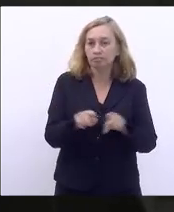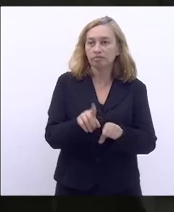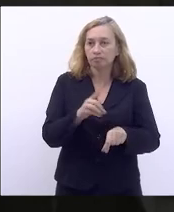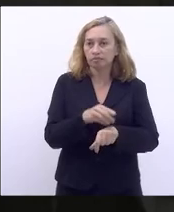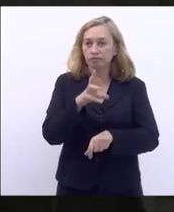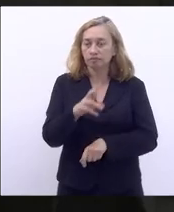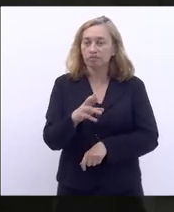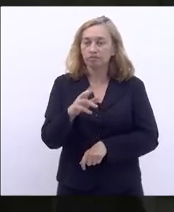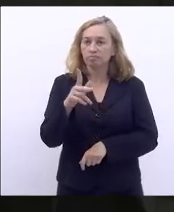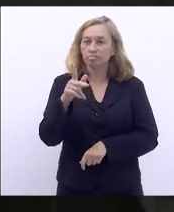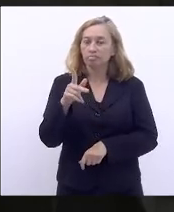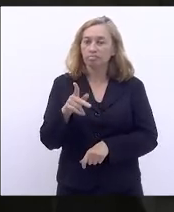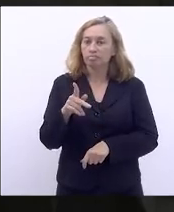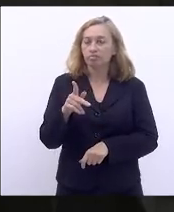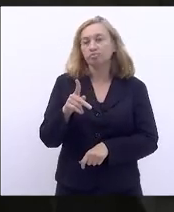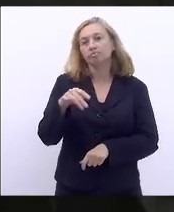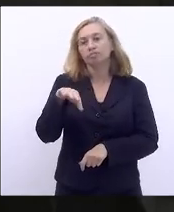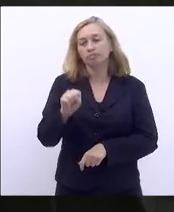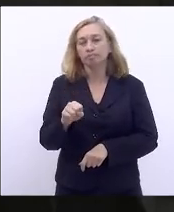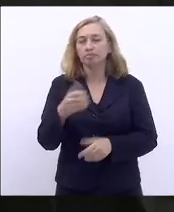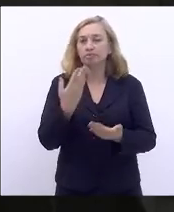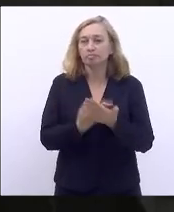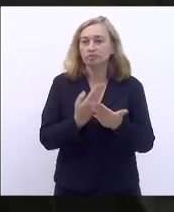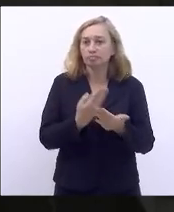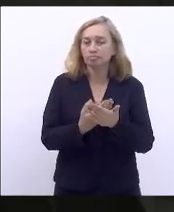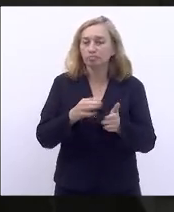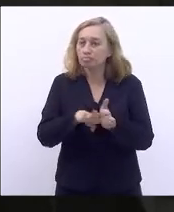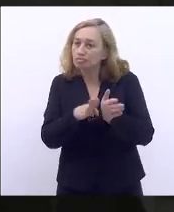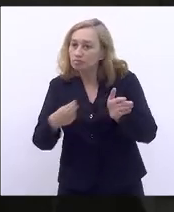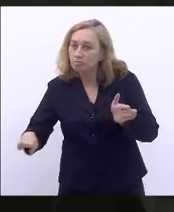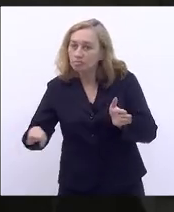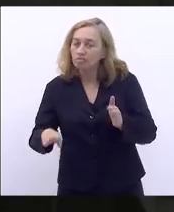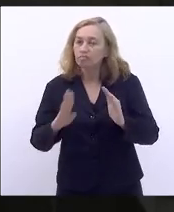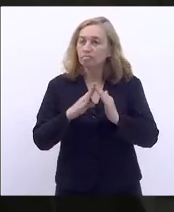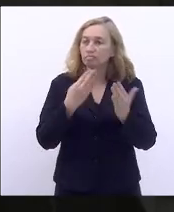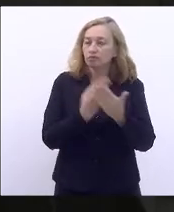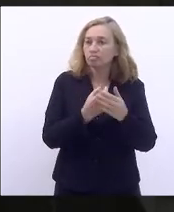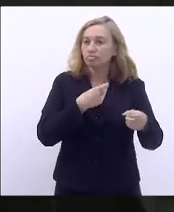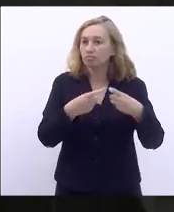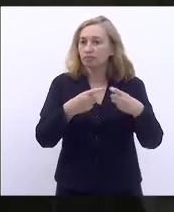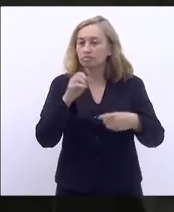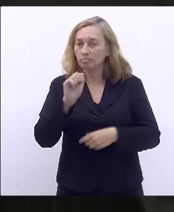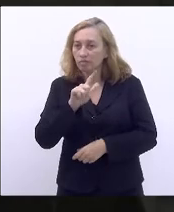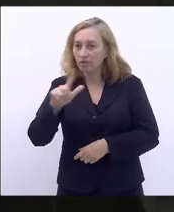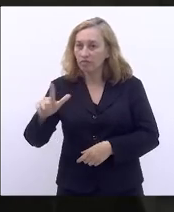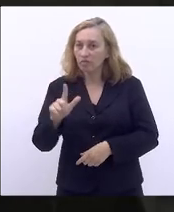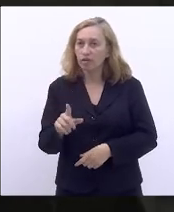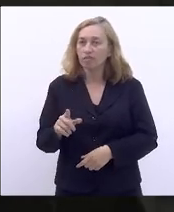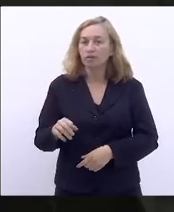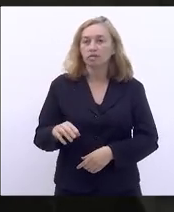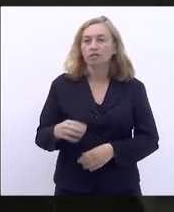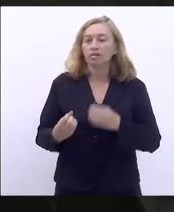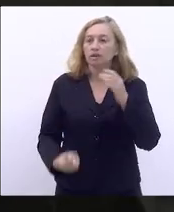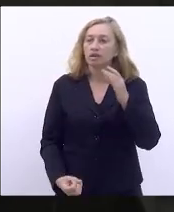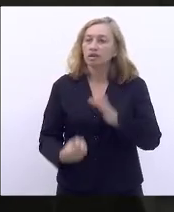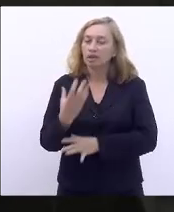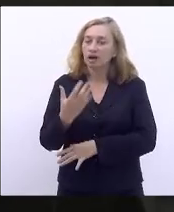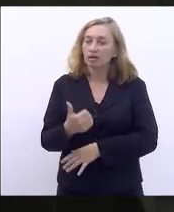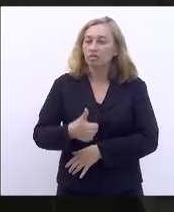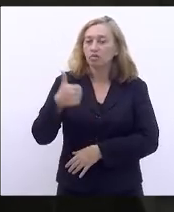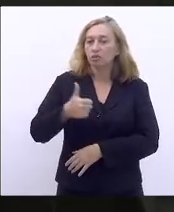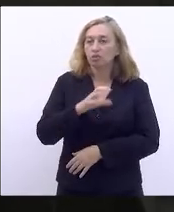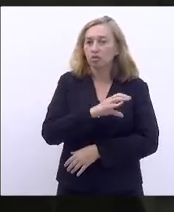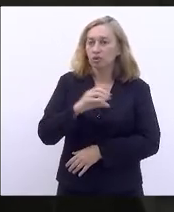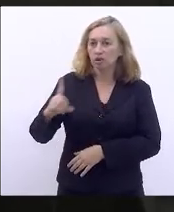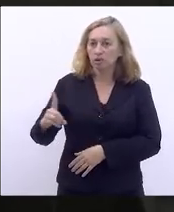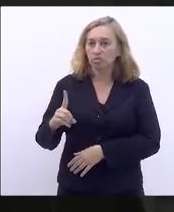programa de pós-graduação em estudos marítimos da Escola de Guerra Naval e um dos fundadores e atual coordenador